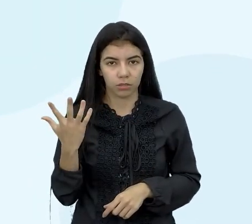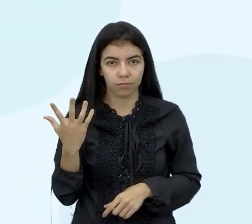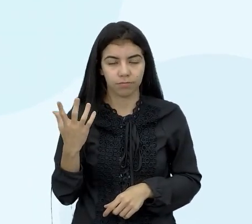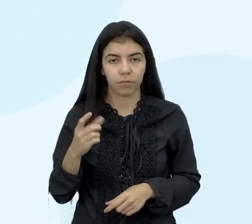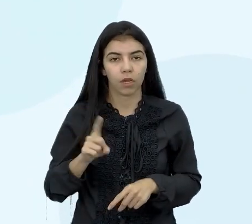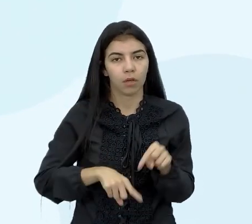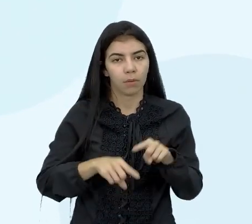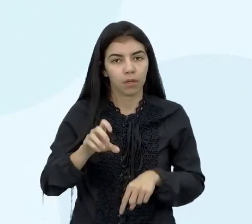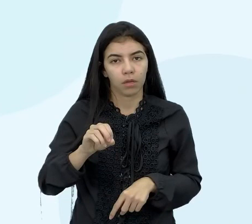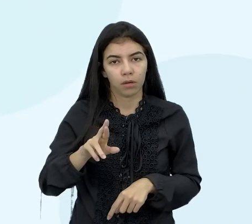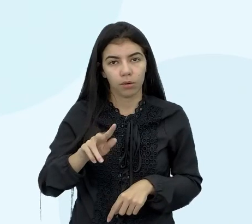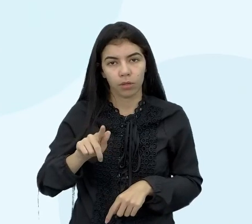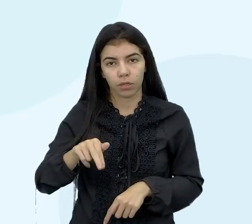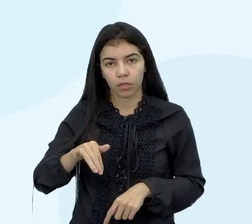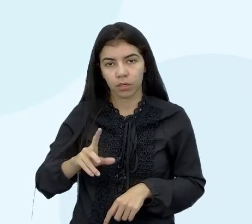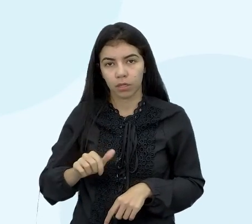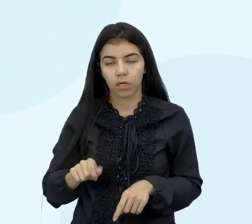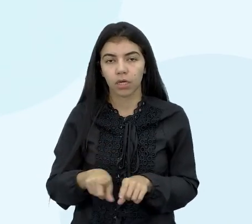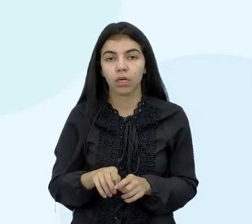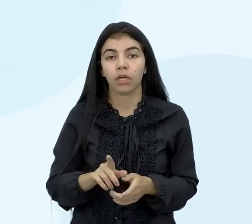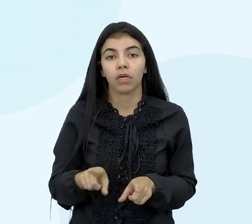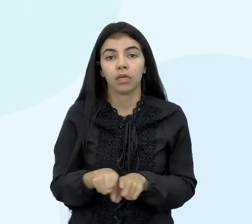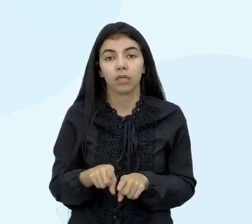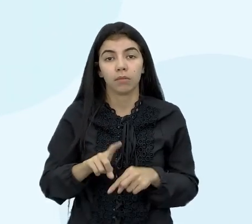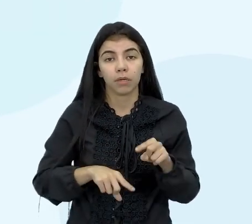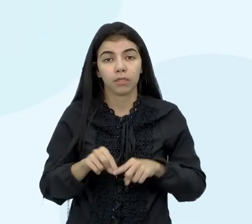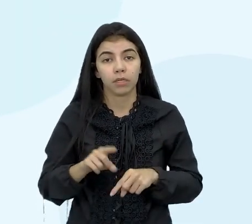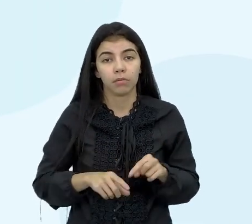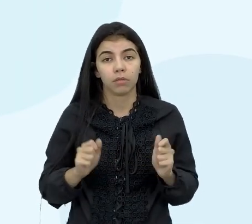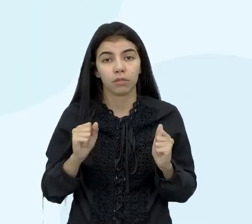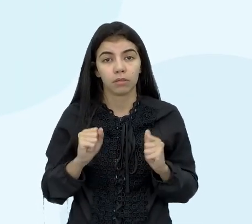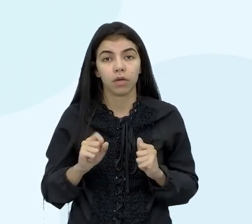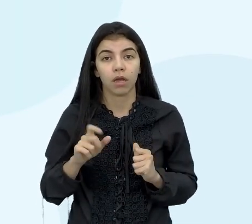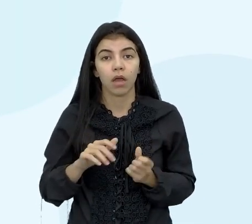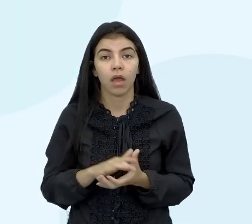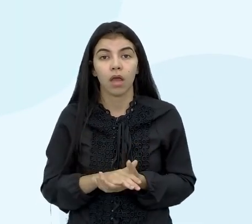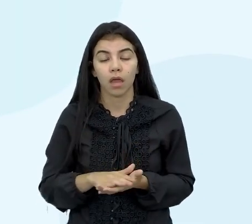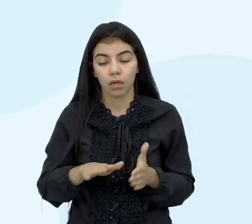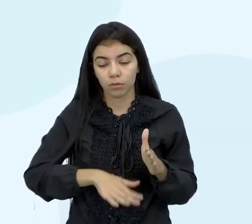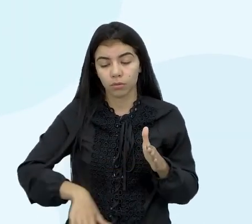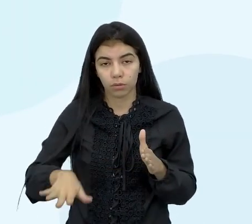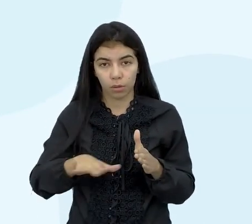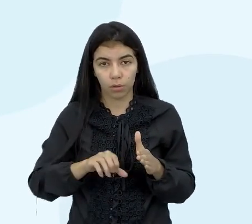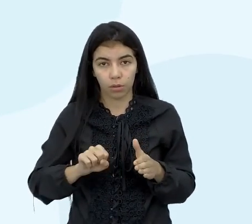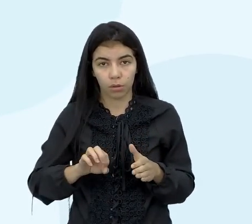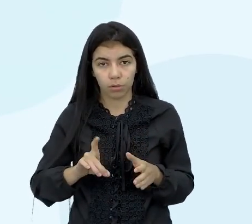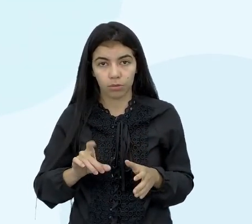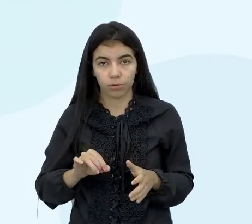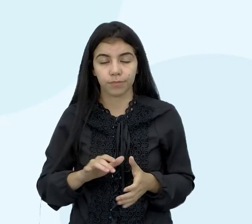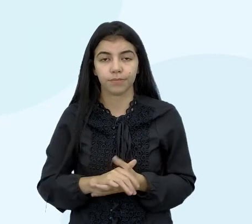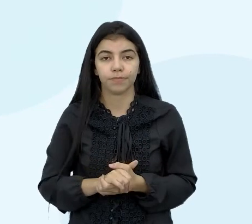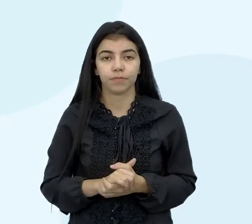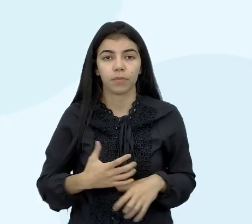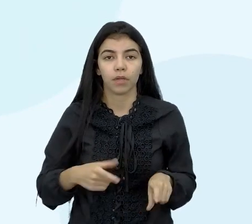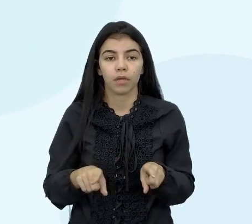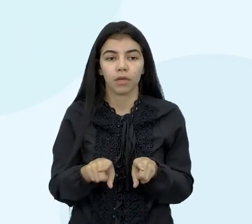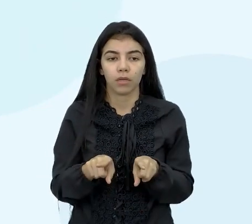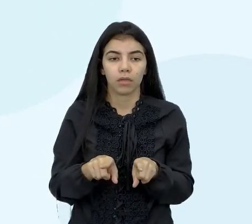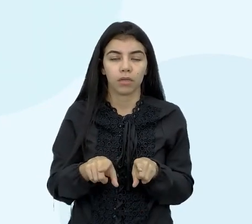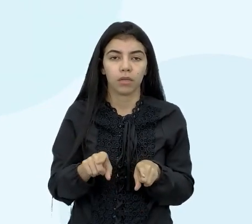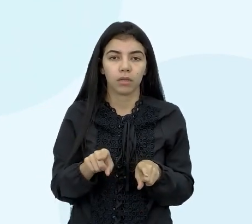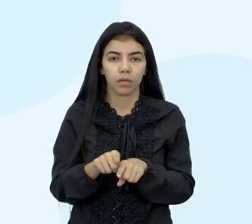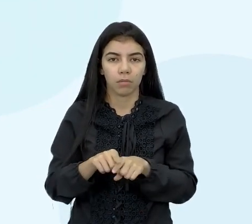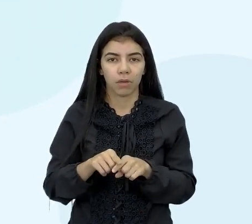e de elementos disponíveis, porque dependem da rocha mãe desse solo, tá? Claro que dependendo